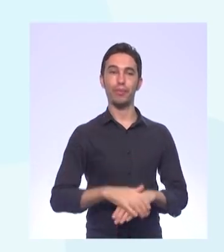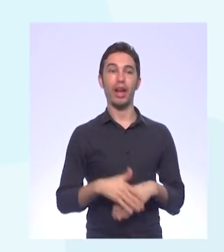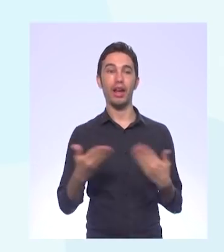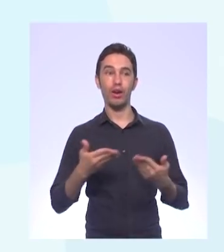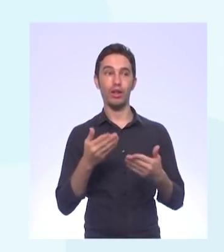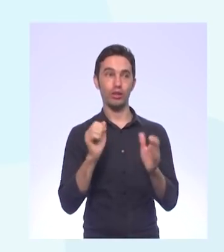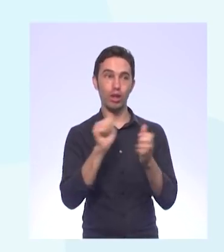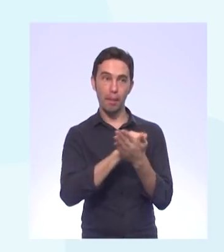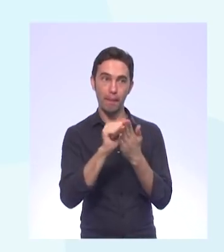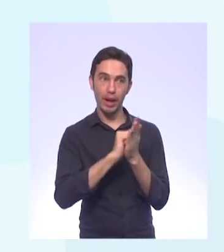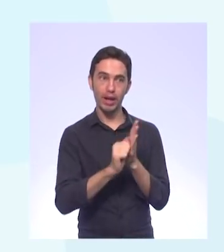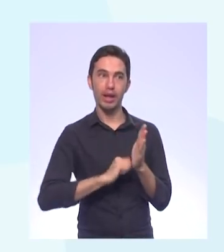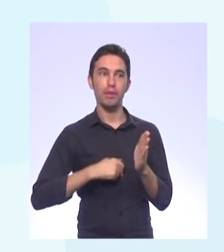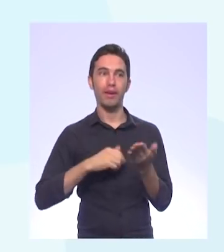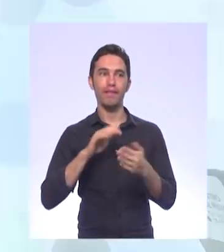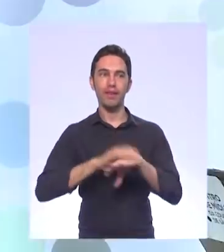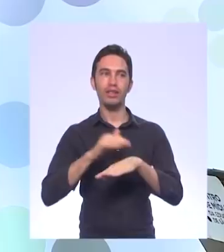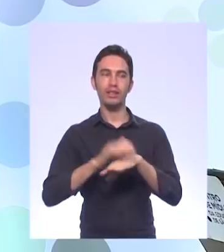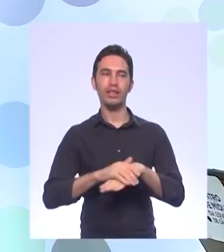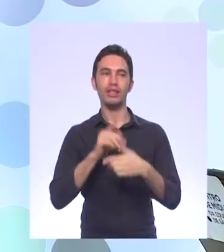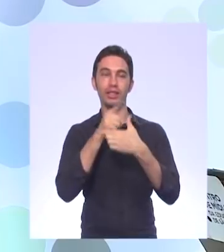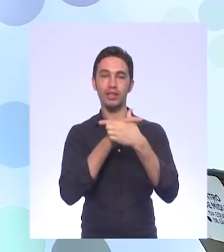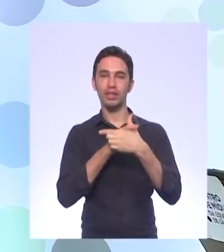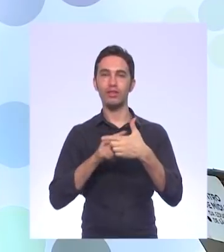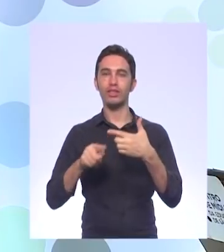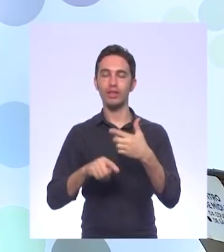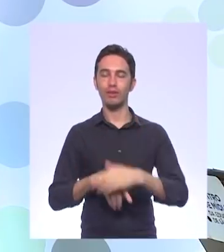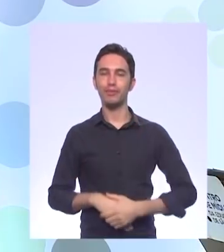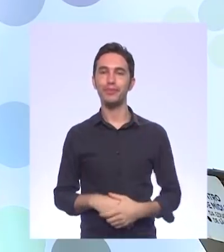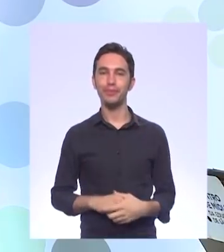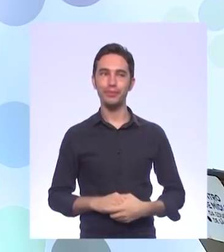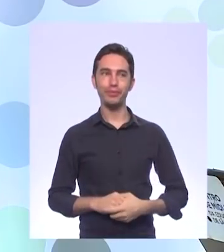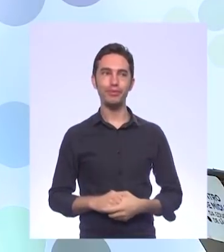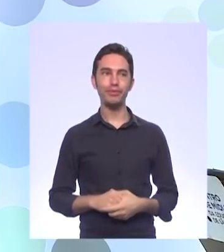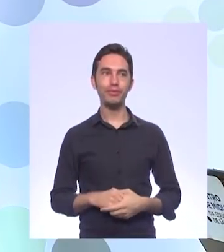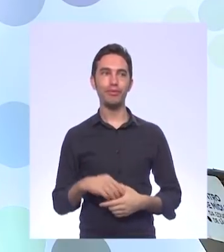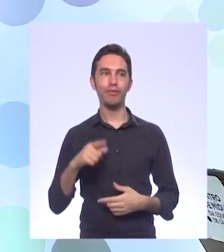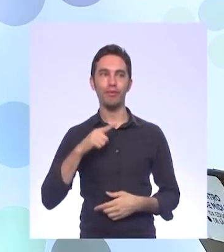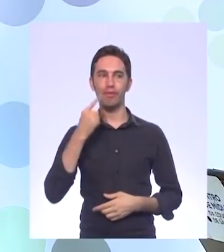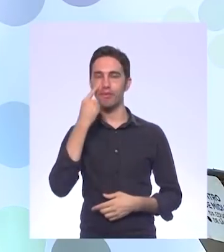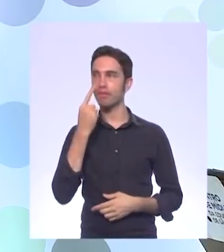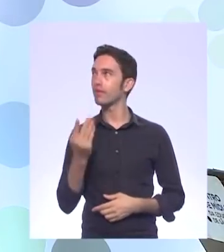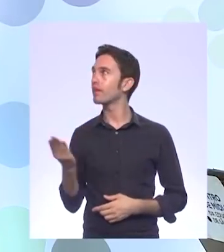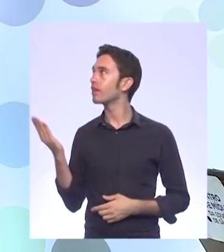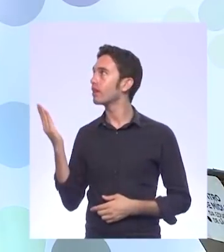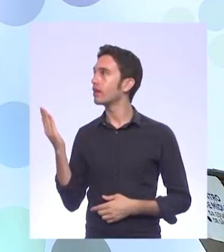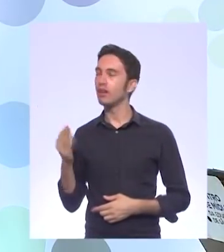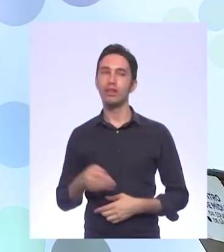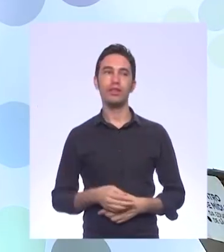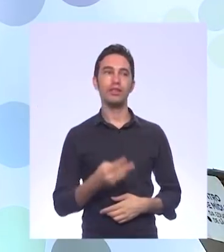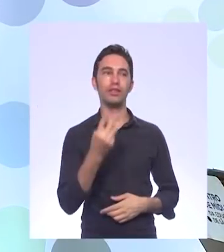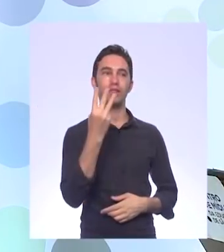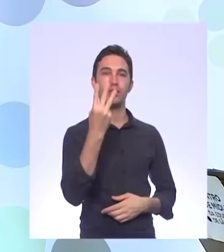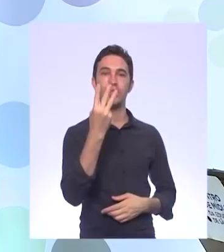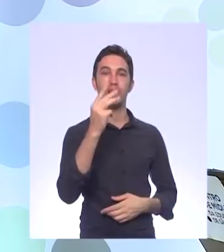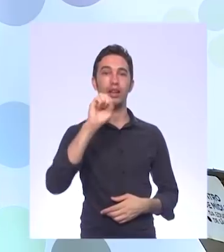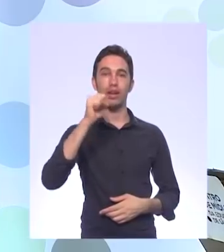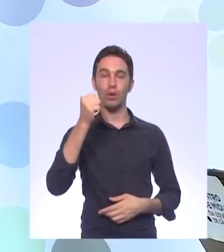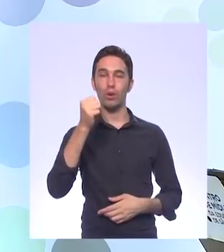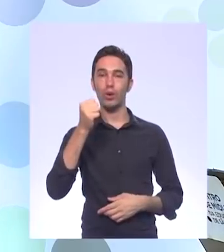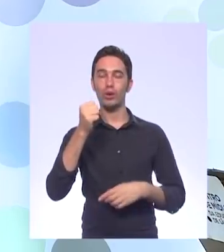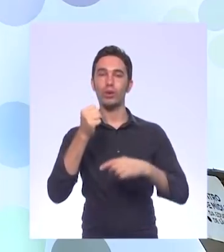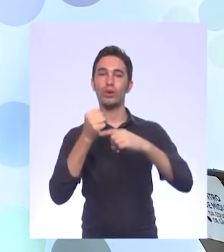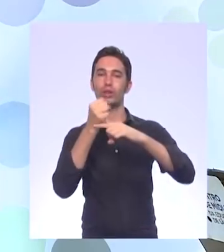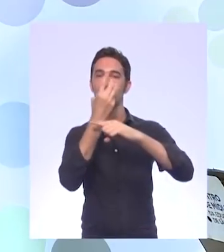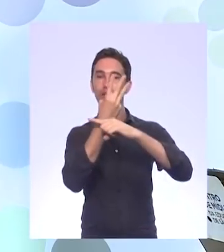tá ó a maneira que a gente lê Trinta e Oito centésimos a gente pode representar dessa maneira aqui ó desculpa 38